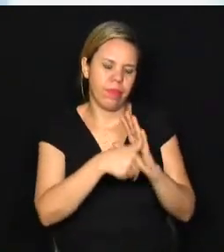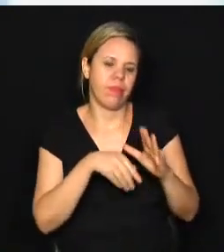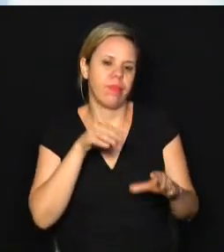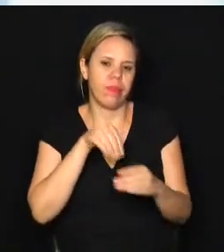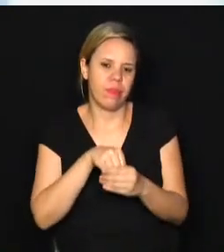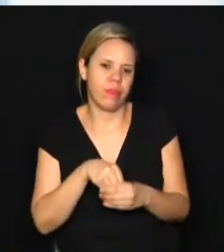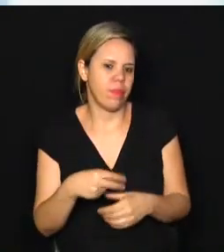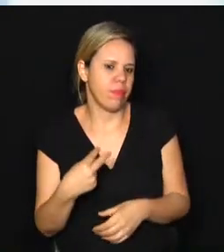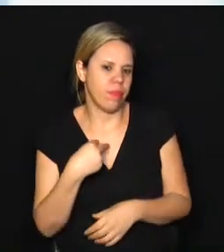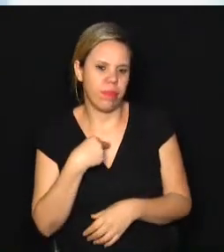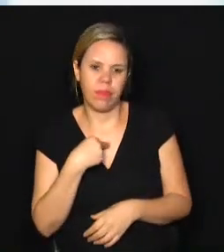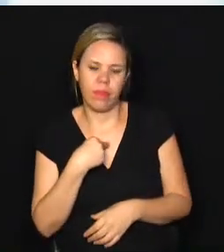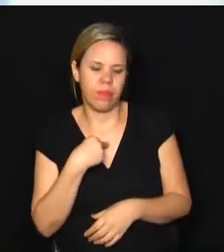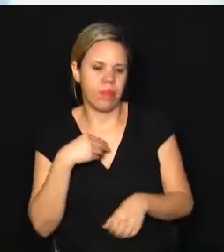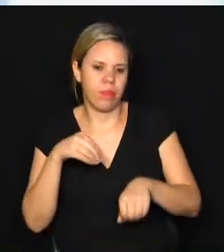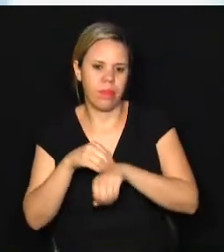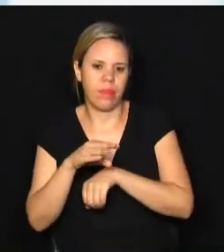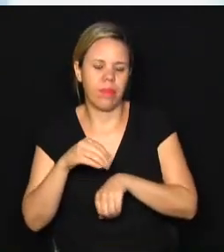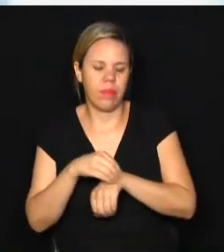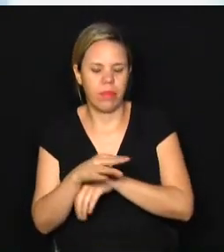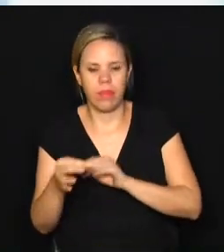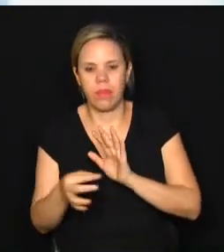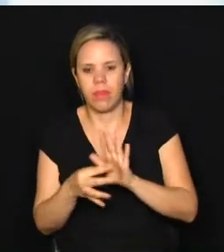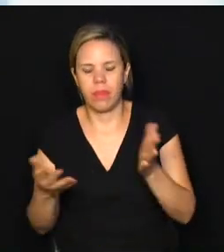gente não pode deixar de trazer esse olhar, né?